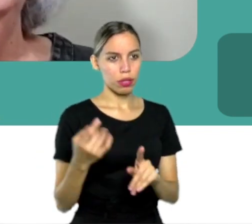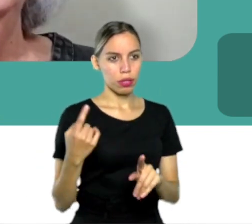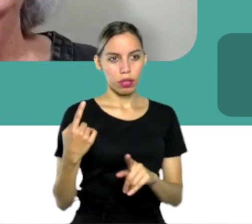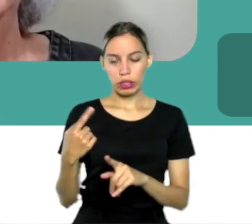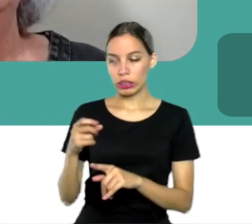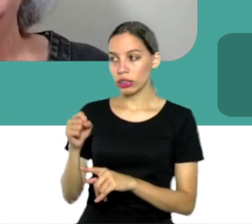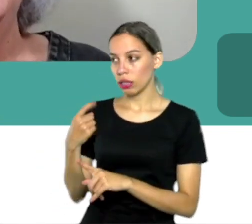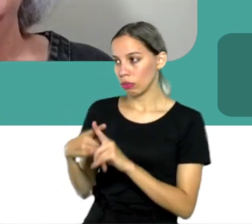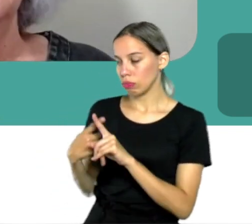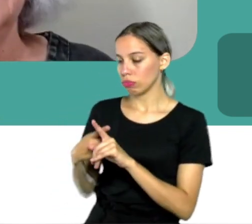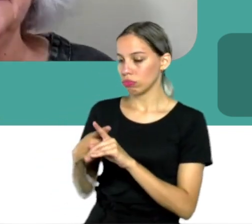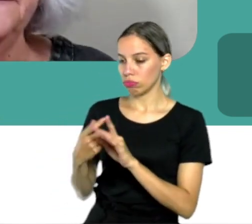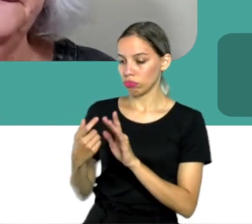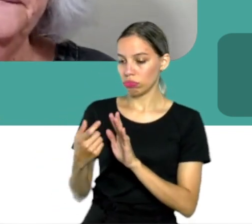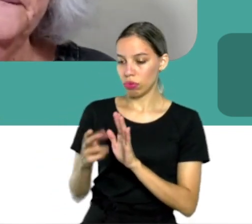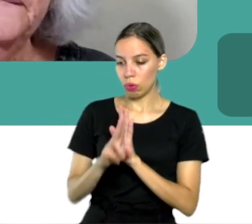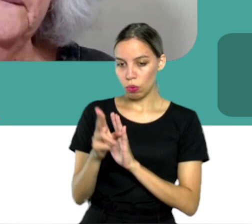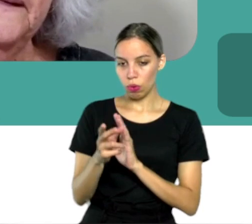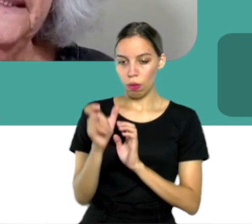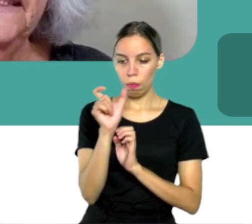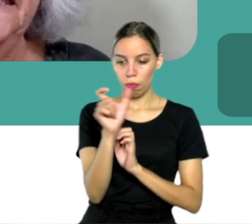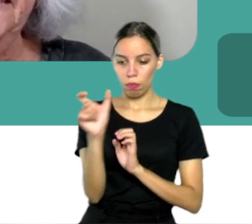é a palavra, né.